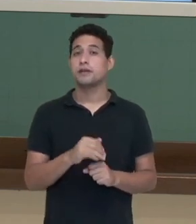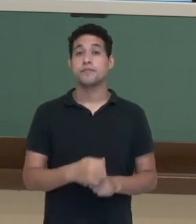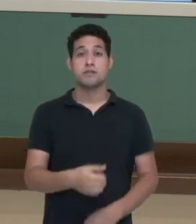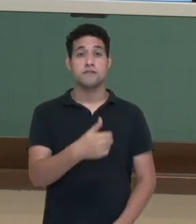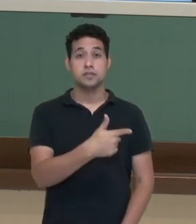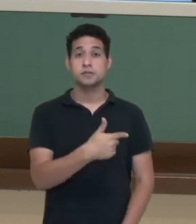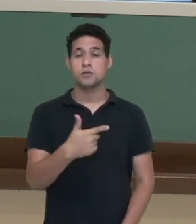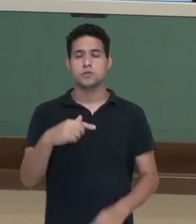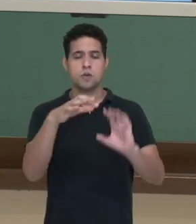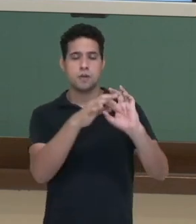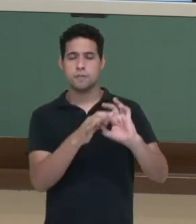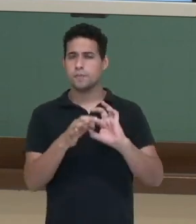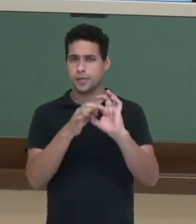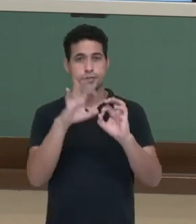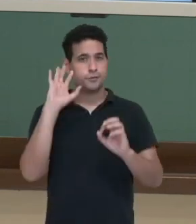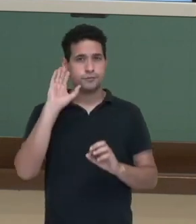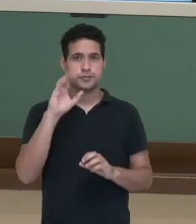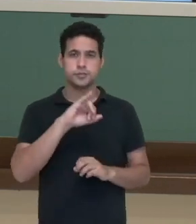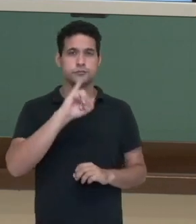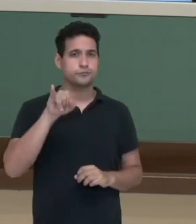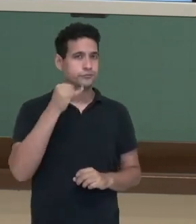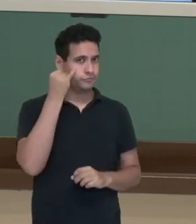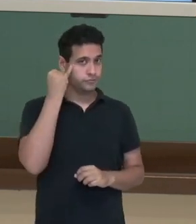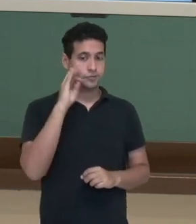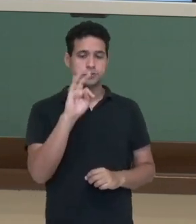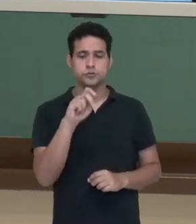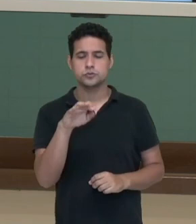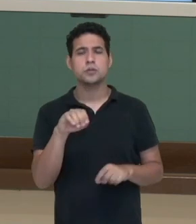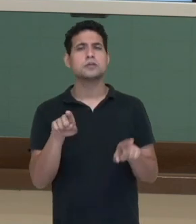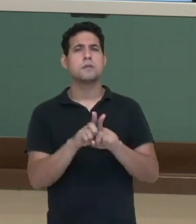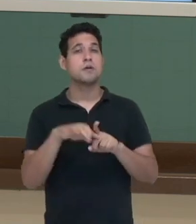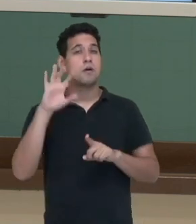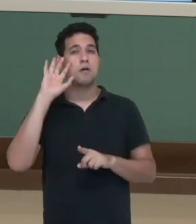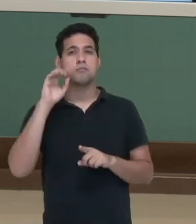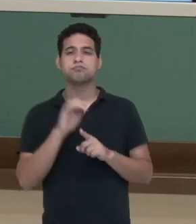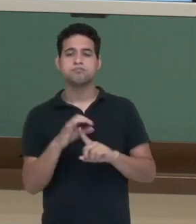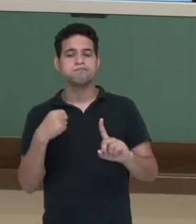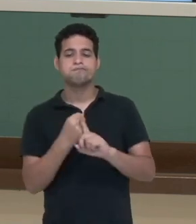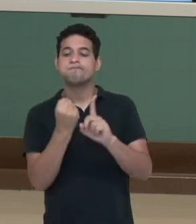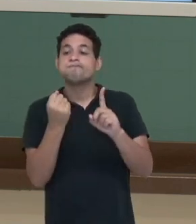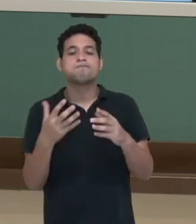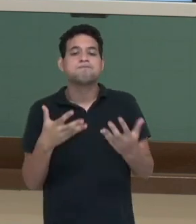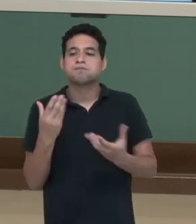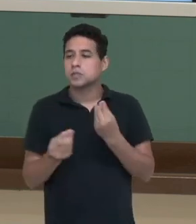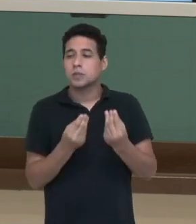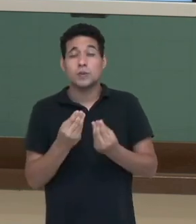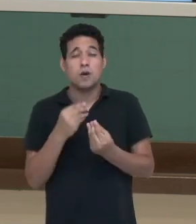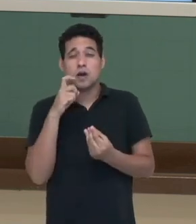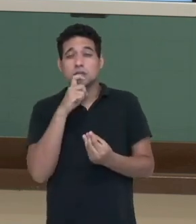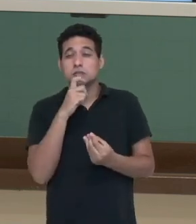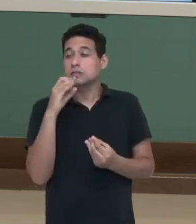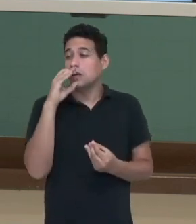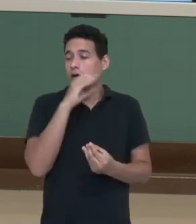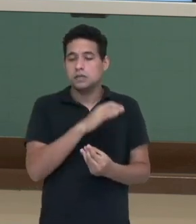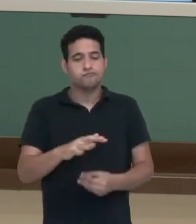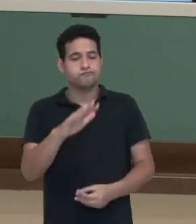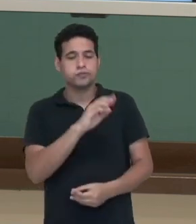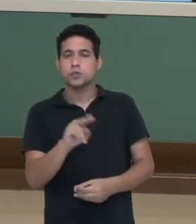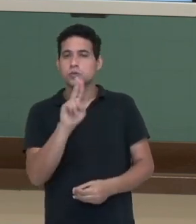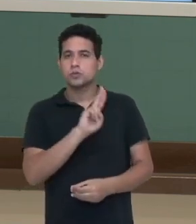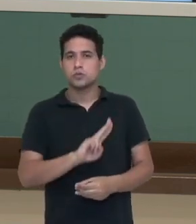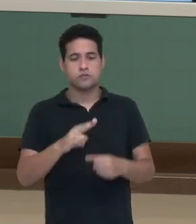22ª Olimpíada sediada em Tóquio, efeitos climáticos durante o evento mundial, uso e conjugação